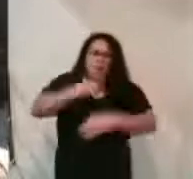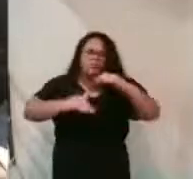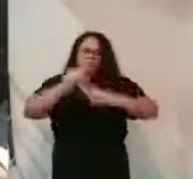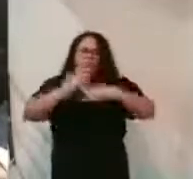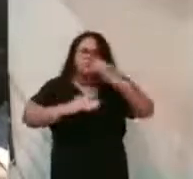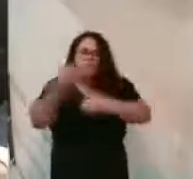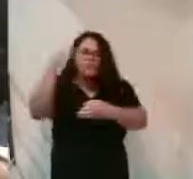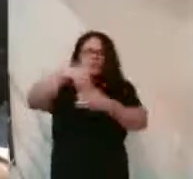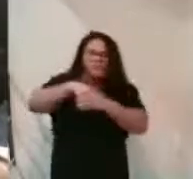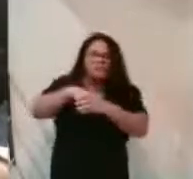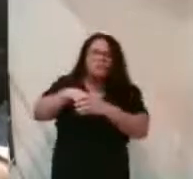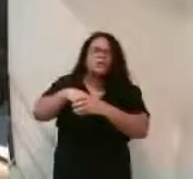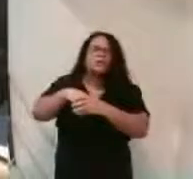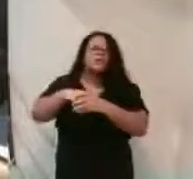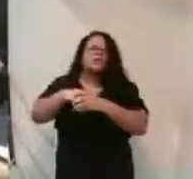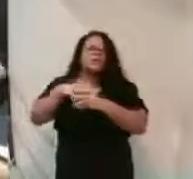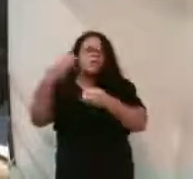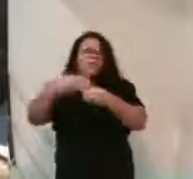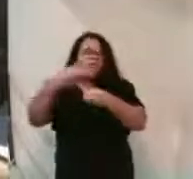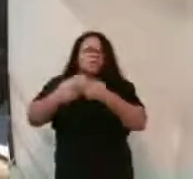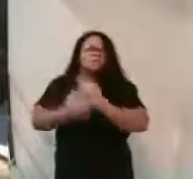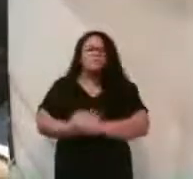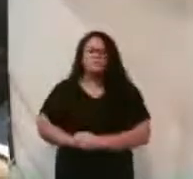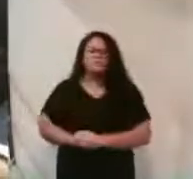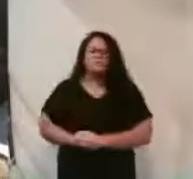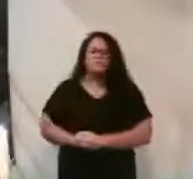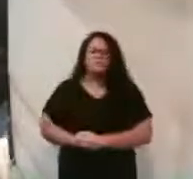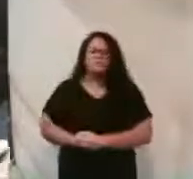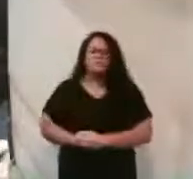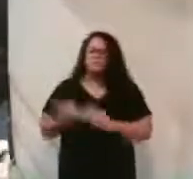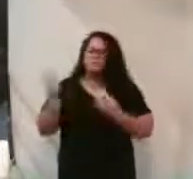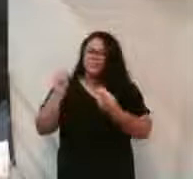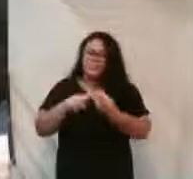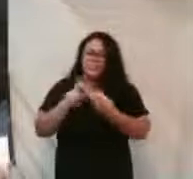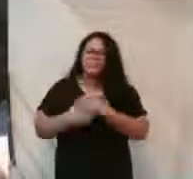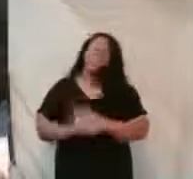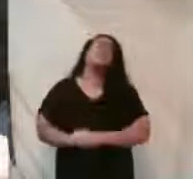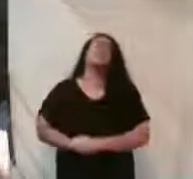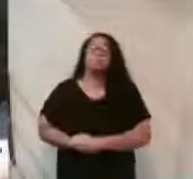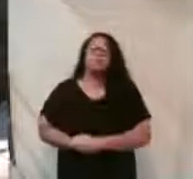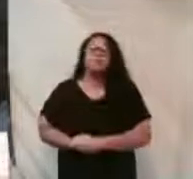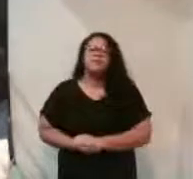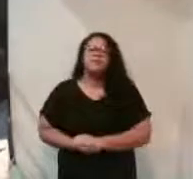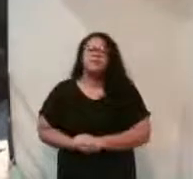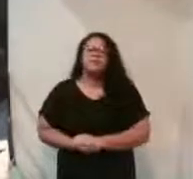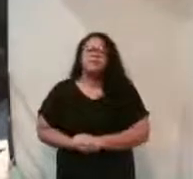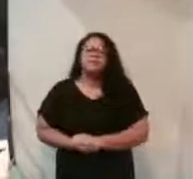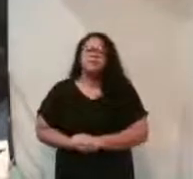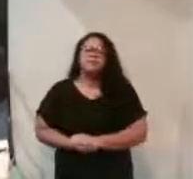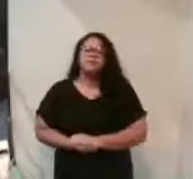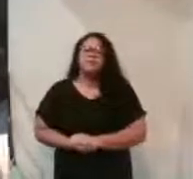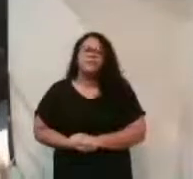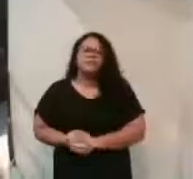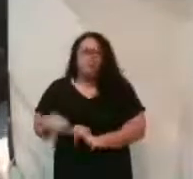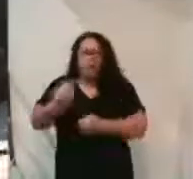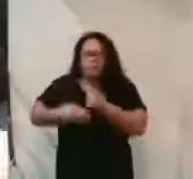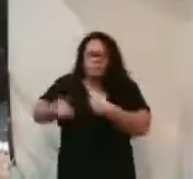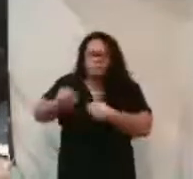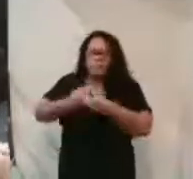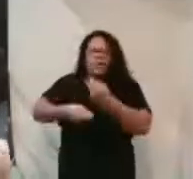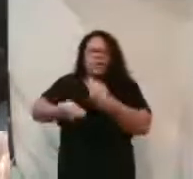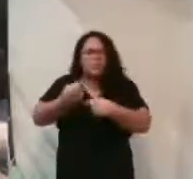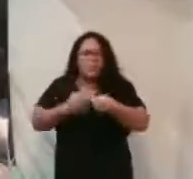persecução penal teve todo o cuidado. Fora a questão da economia circular, logística reversa, que já foi tão bem falado pelo nosso colega